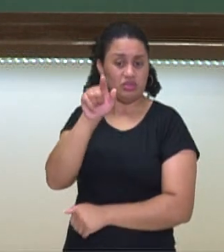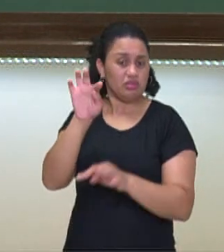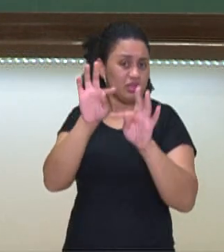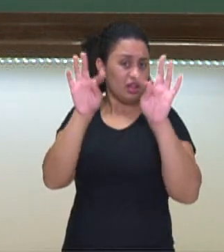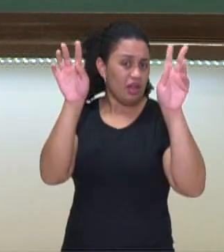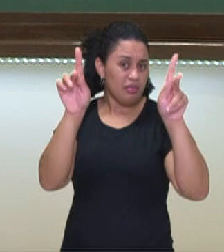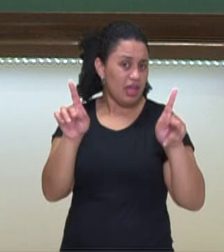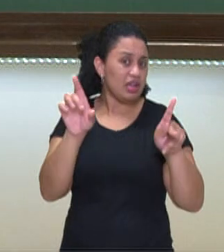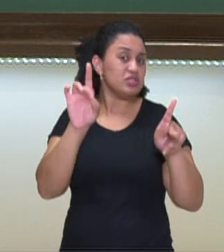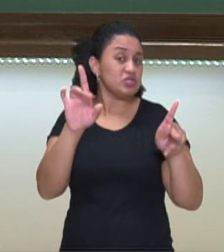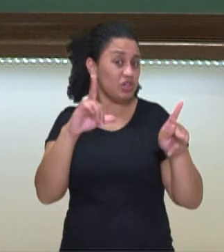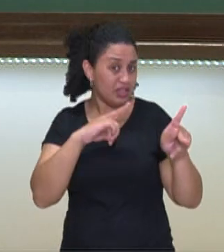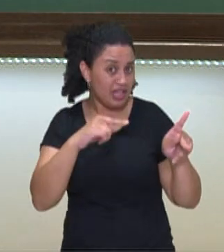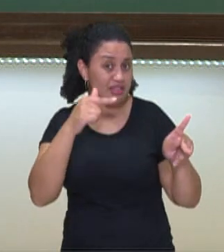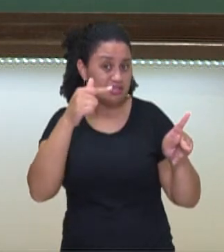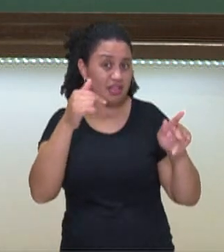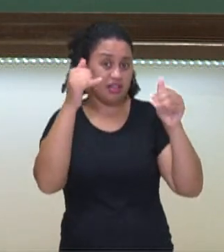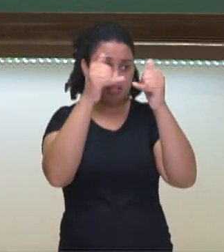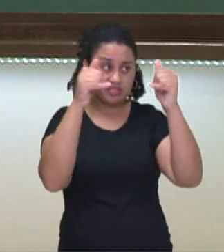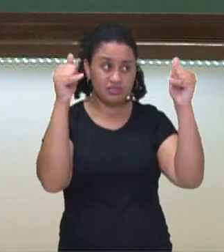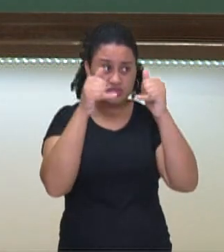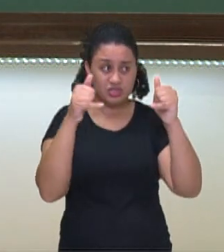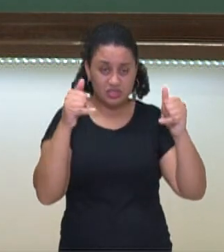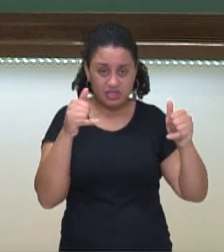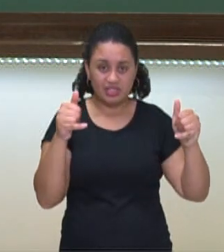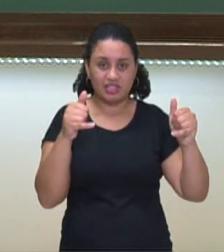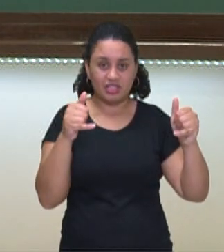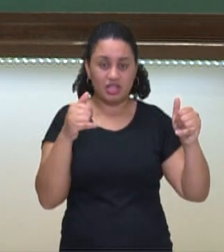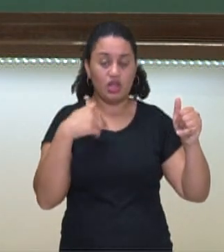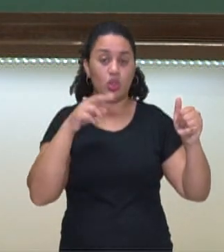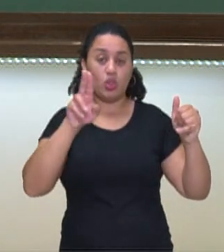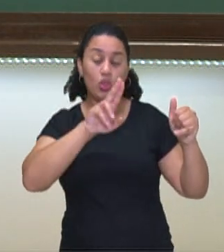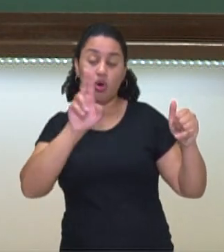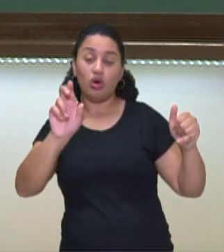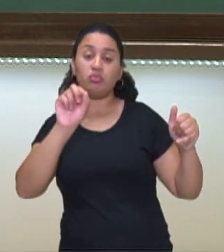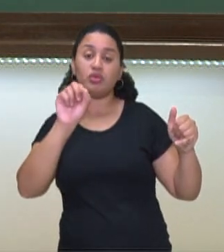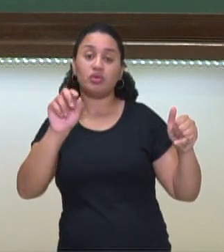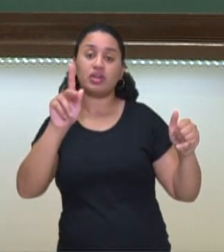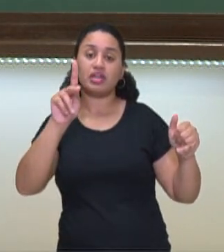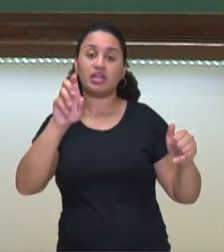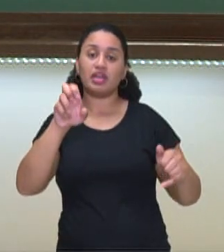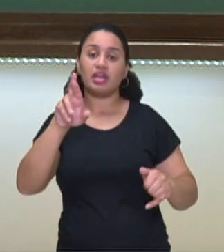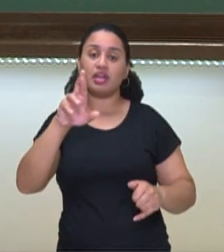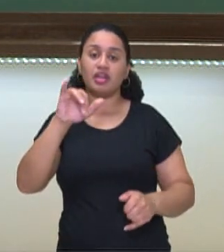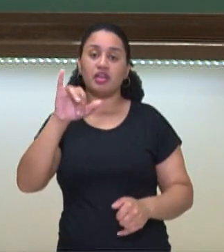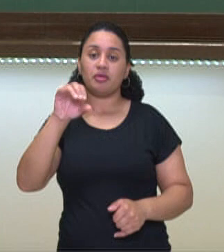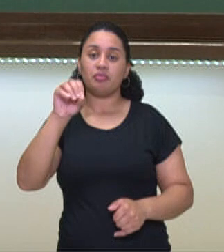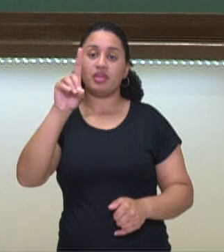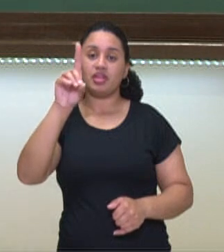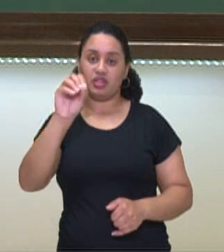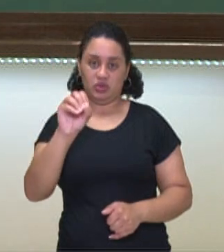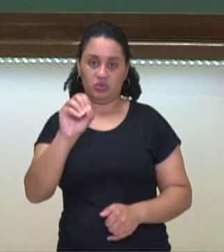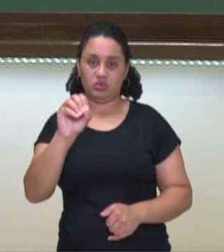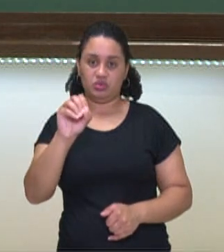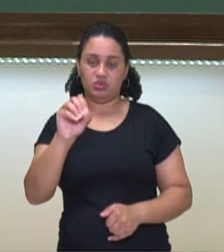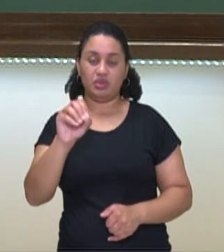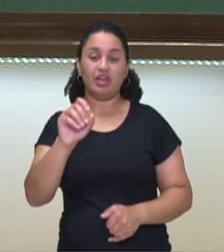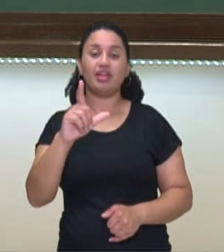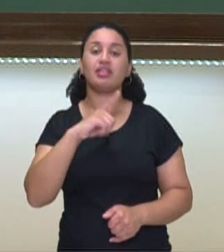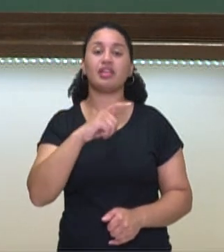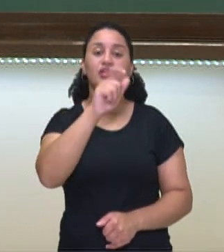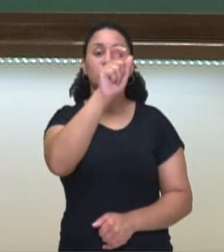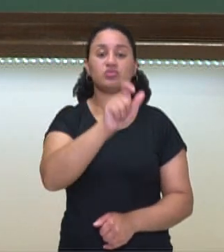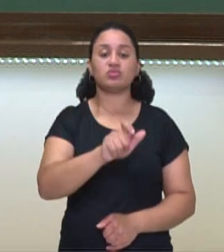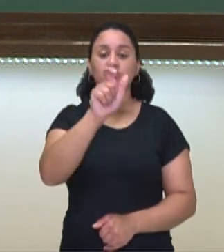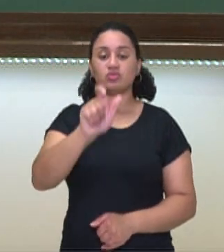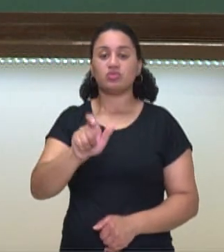ela possui 7 linhas, as quais nós chamamos de período. E possui 18 colunas, que antigamente nós chamávamos de